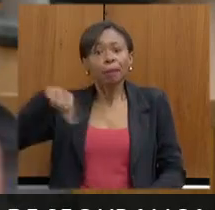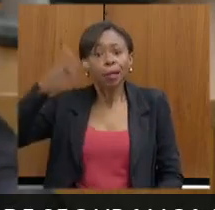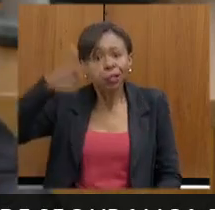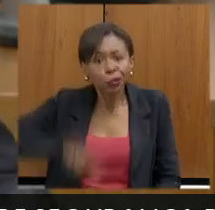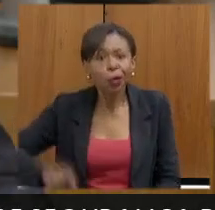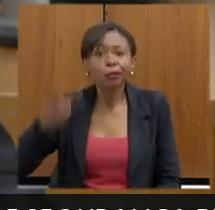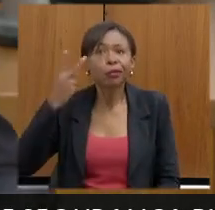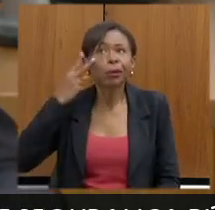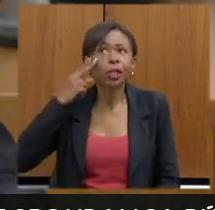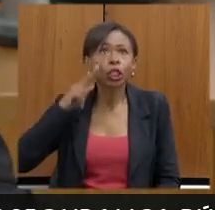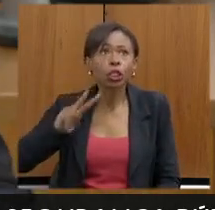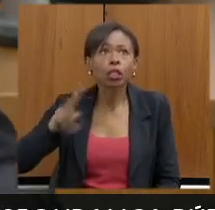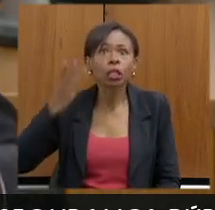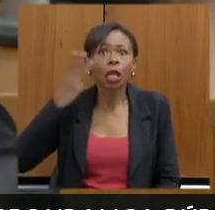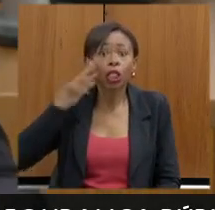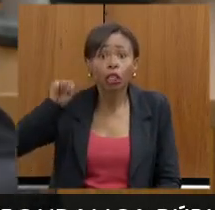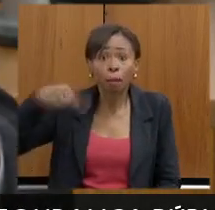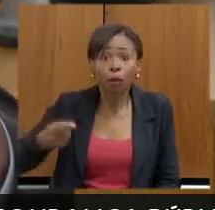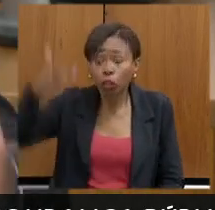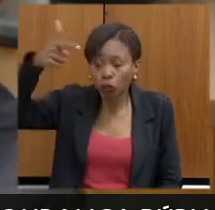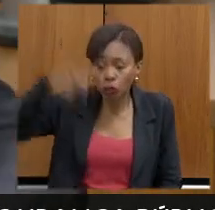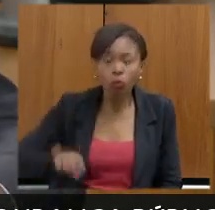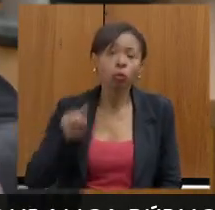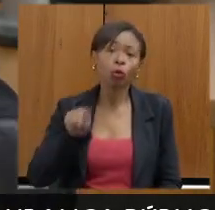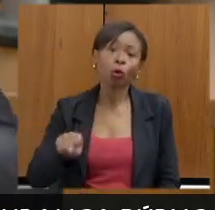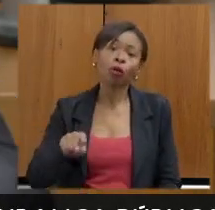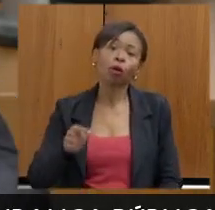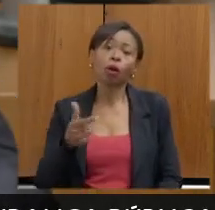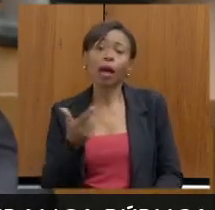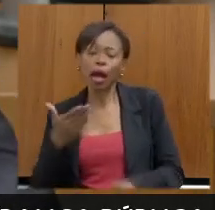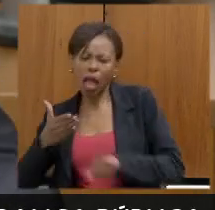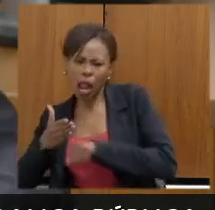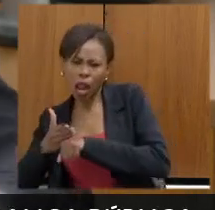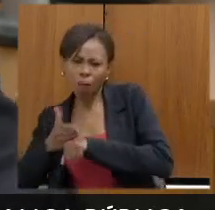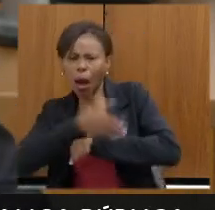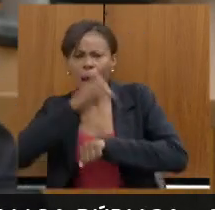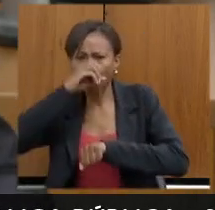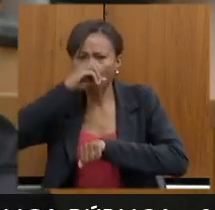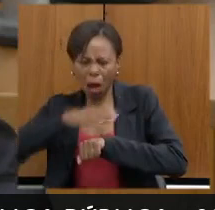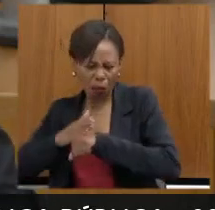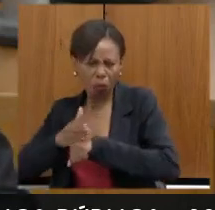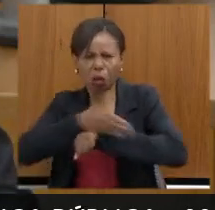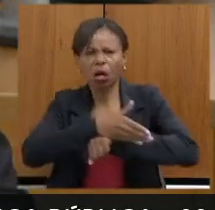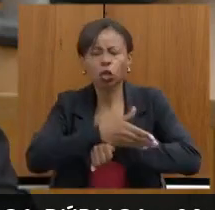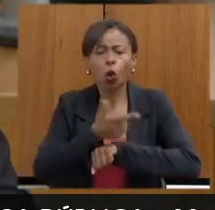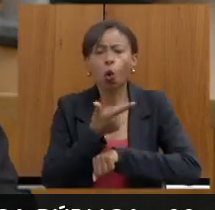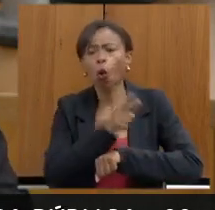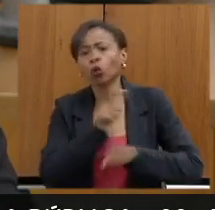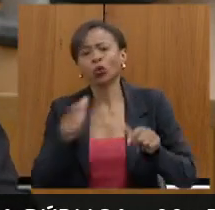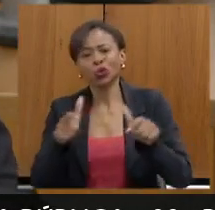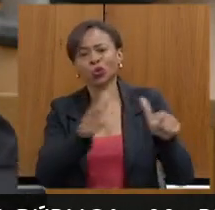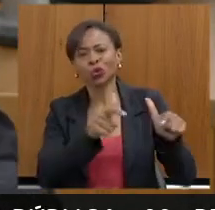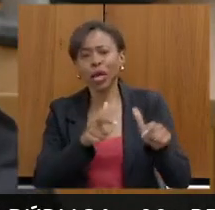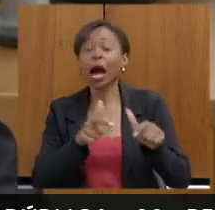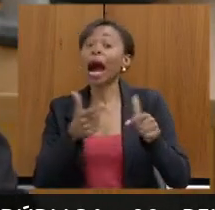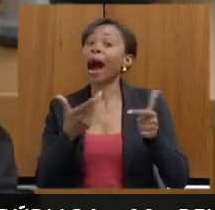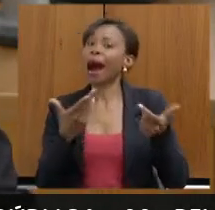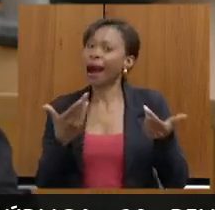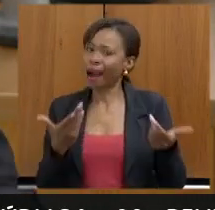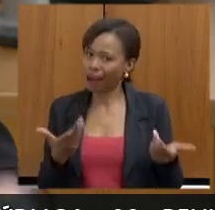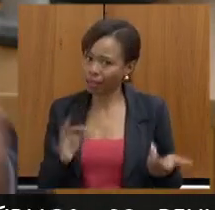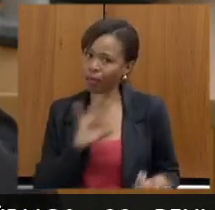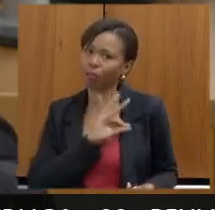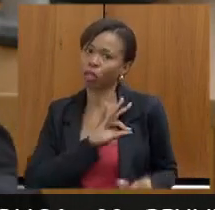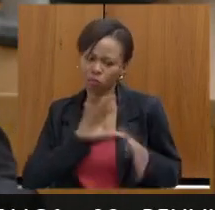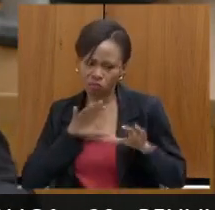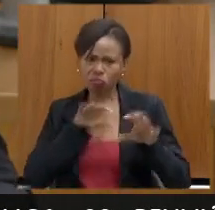mesmos vagabundo estavam ali invadindo outras terras e ele sim a polícia fez o trabalho Direito de prender